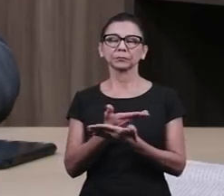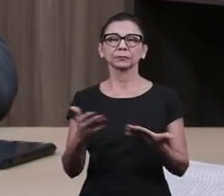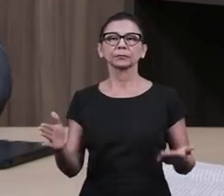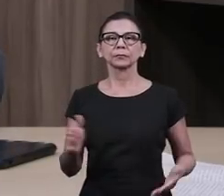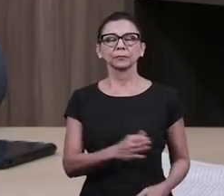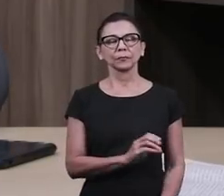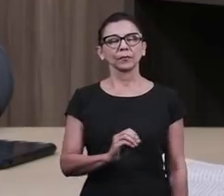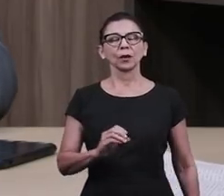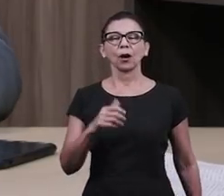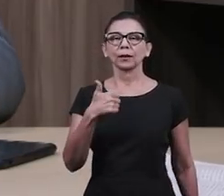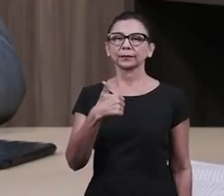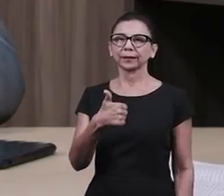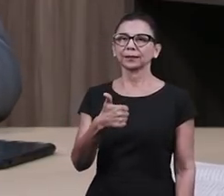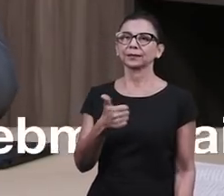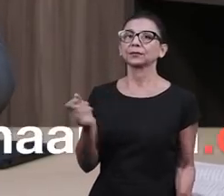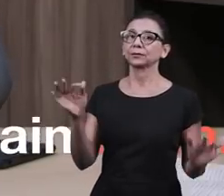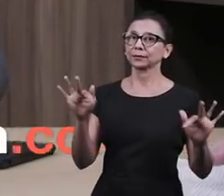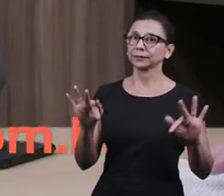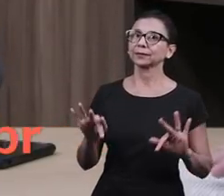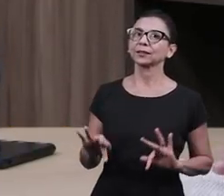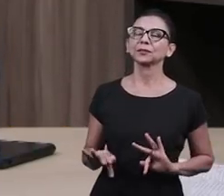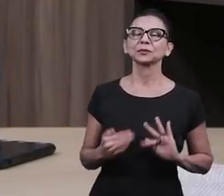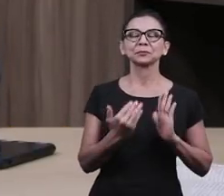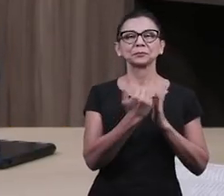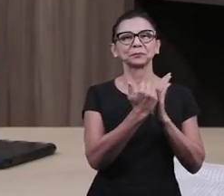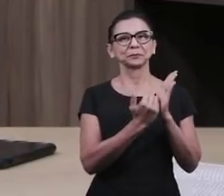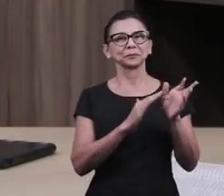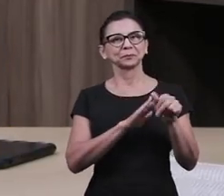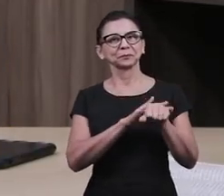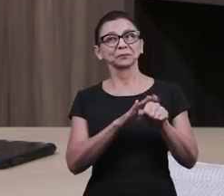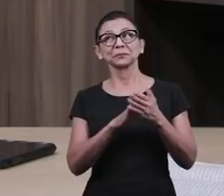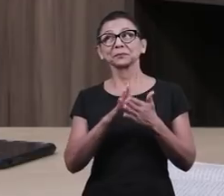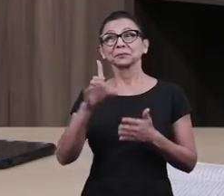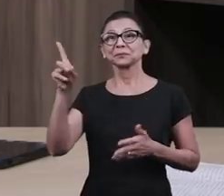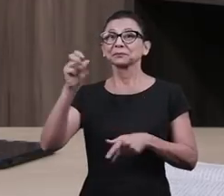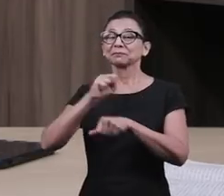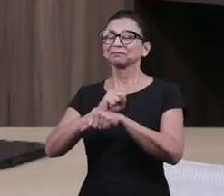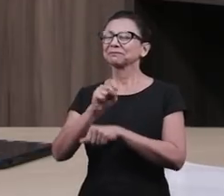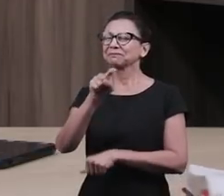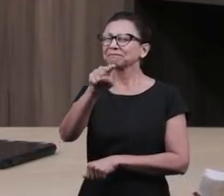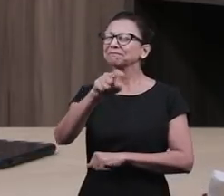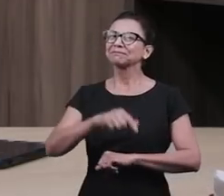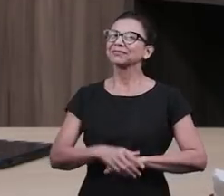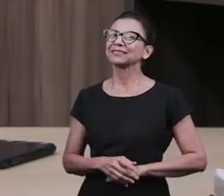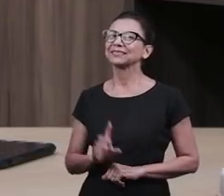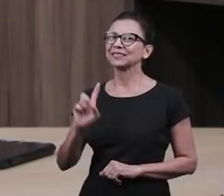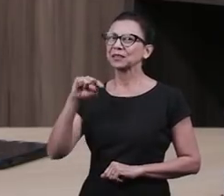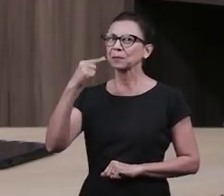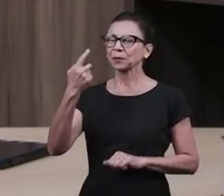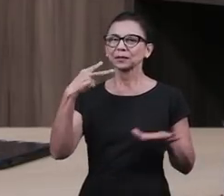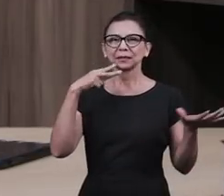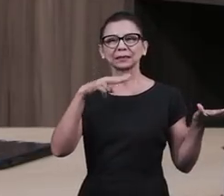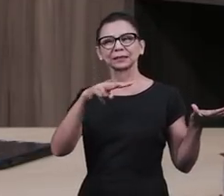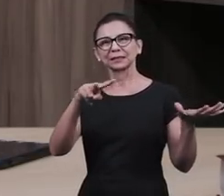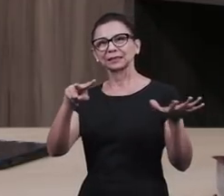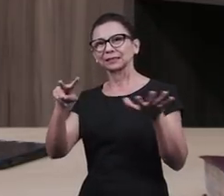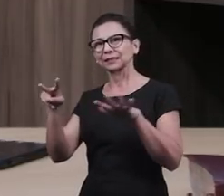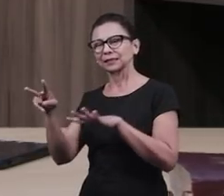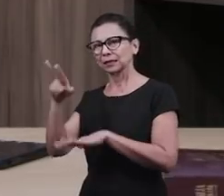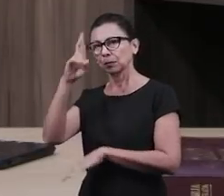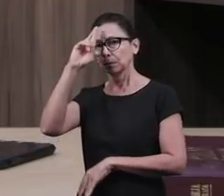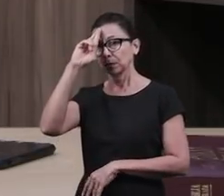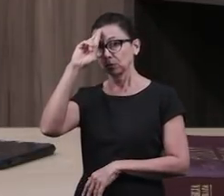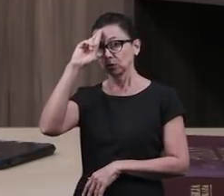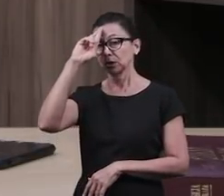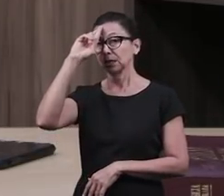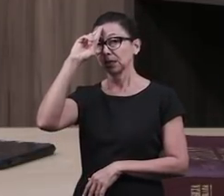bem. Estamos assim chegando ao final dessa edição do programa Conversas Bíblicas. Esperamos você na próxima semana, ao meio-dia, na